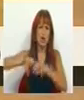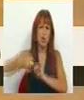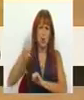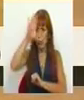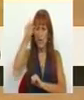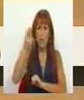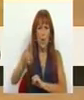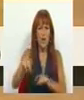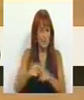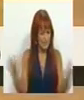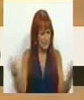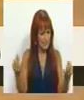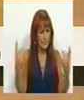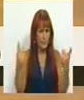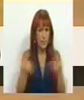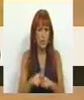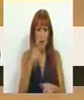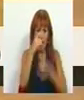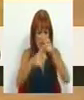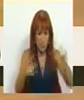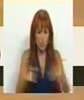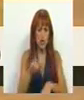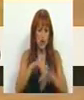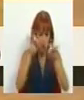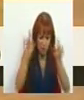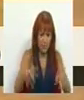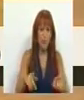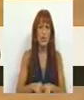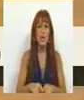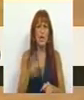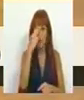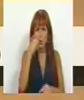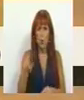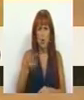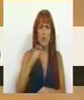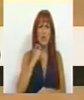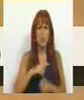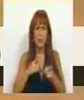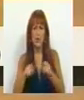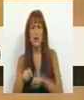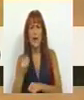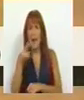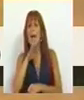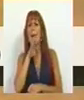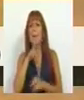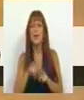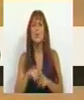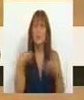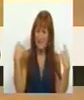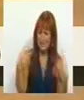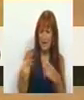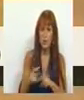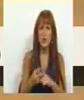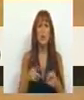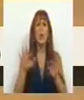governo anterior, é que efetivamente os utentes dos hospitais de Torres Novas, de Tomar e de Abrantes possuam